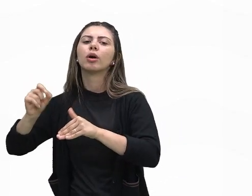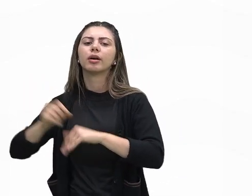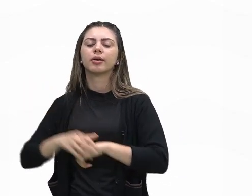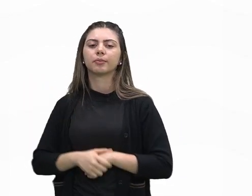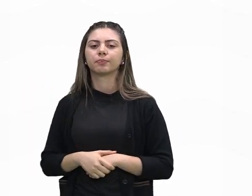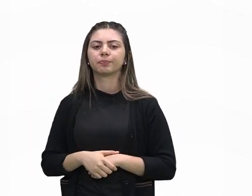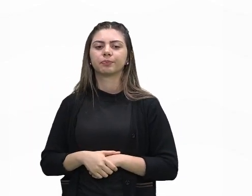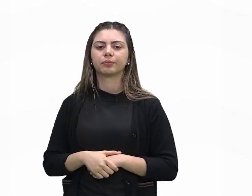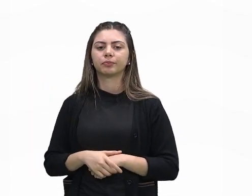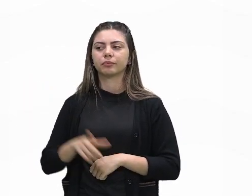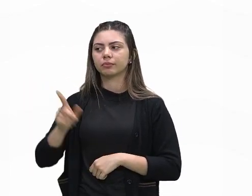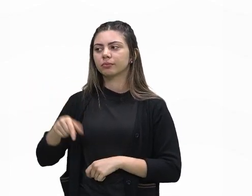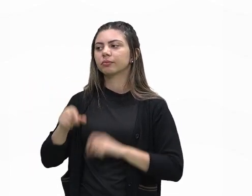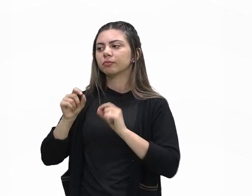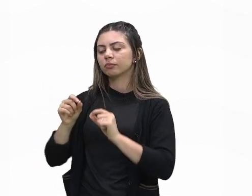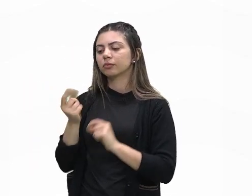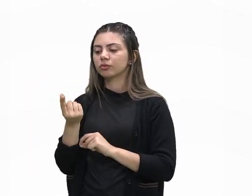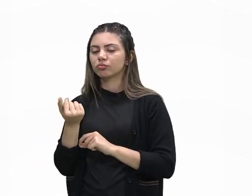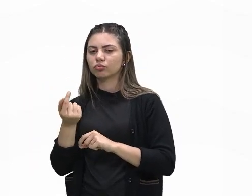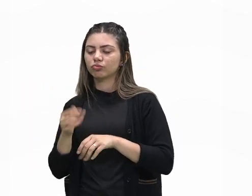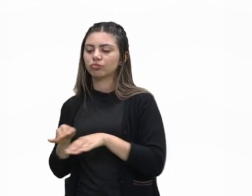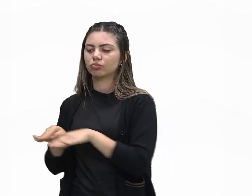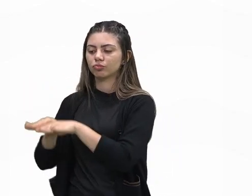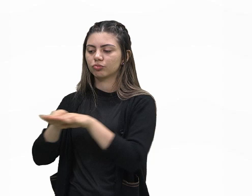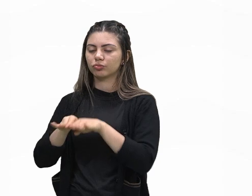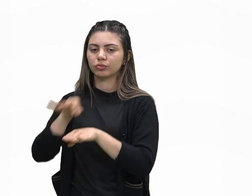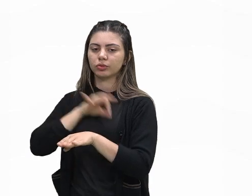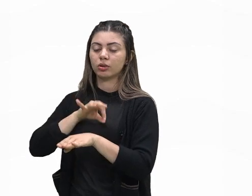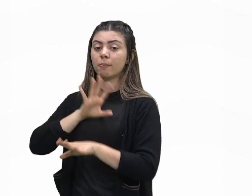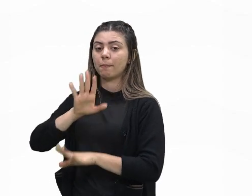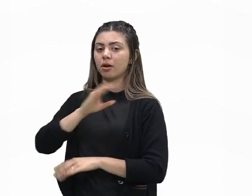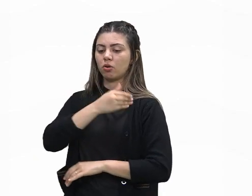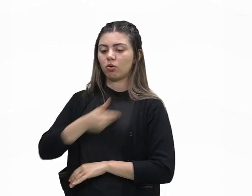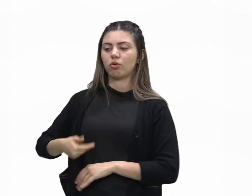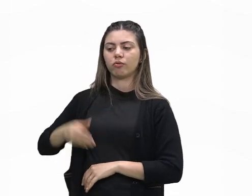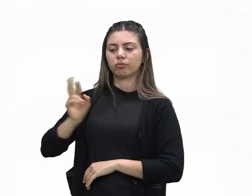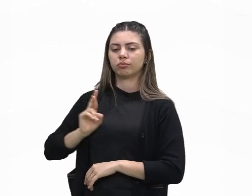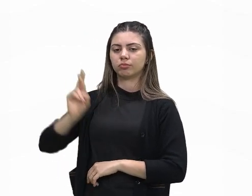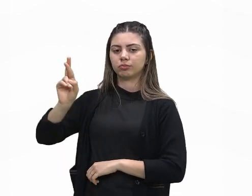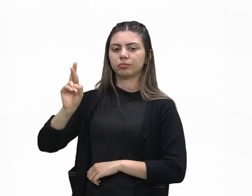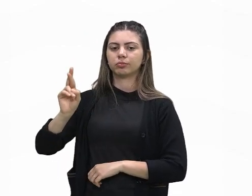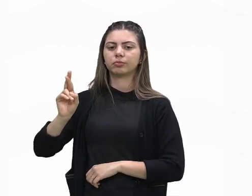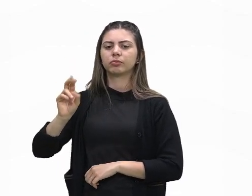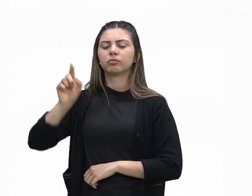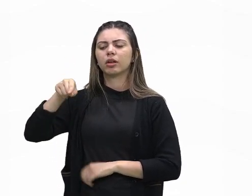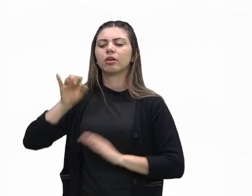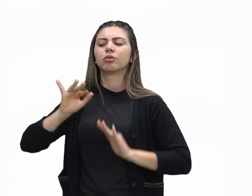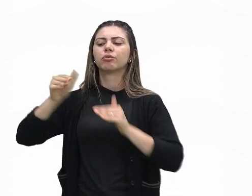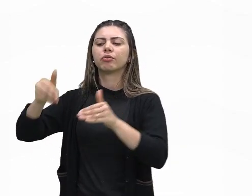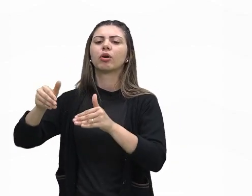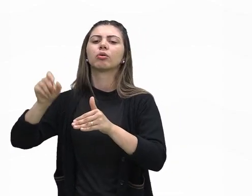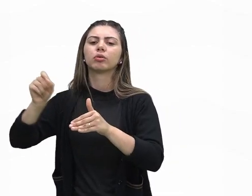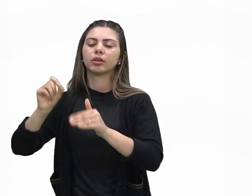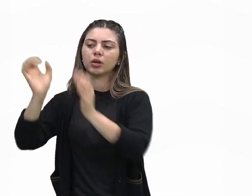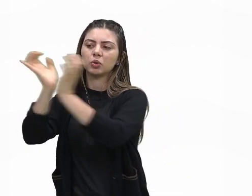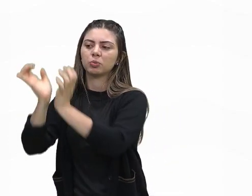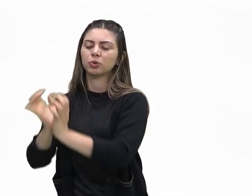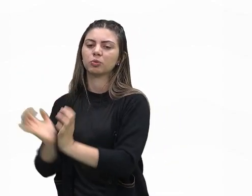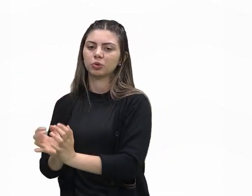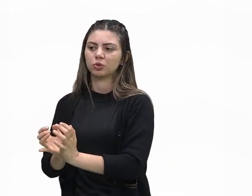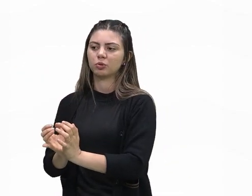Da distribuição de renda, desse controle do Estado? É eliminar as desigualdades